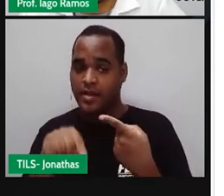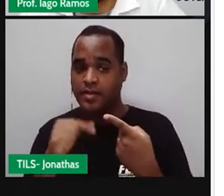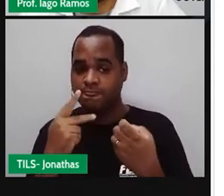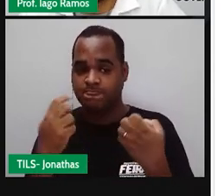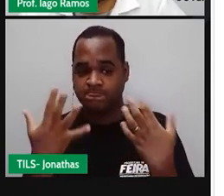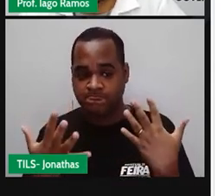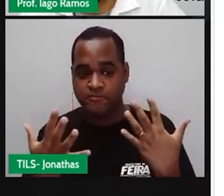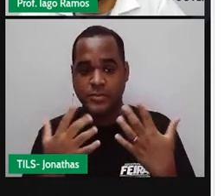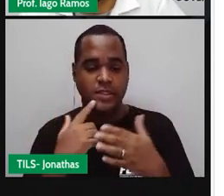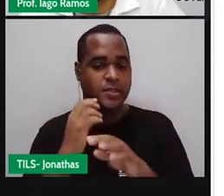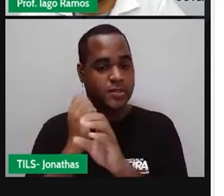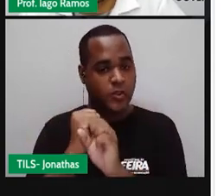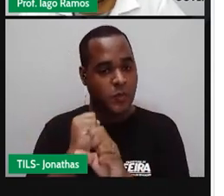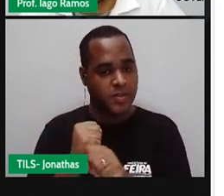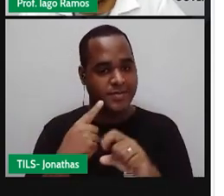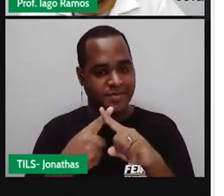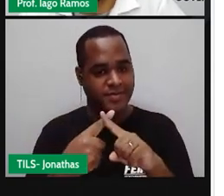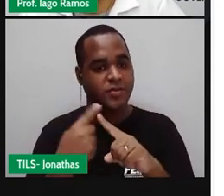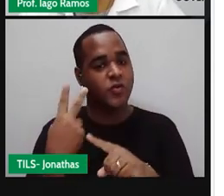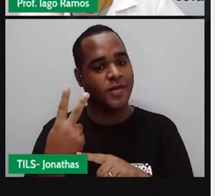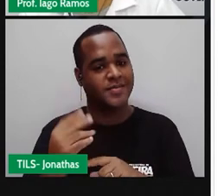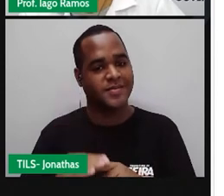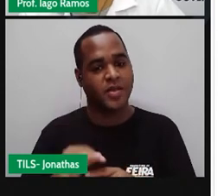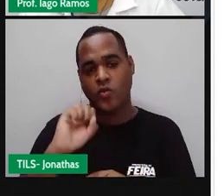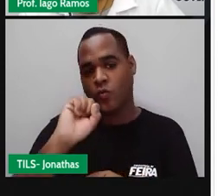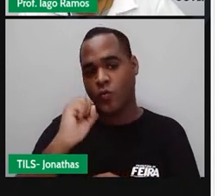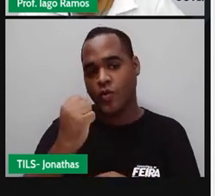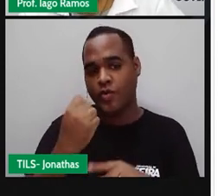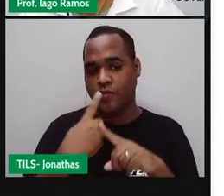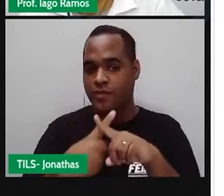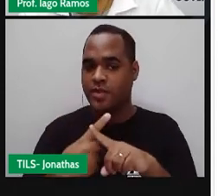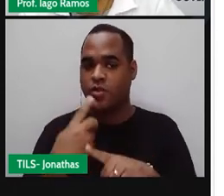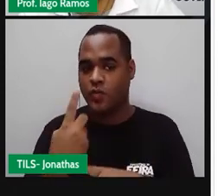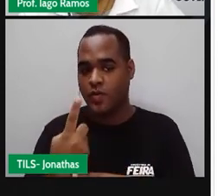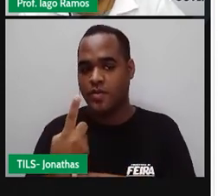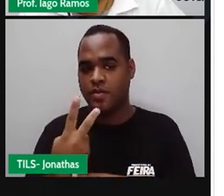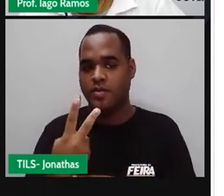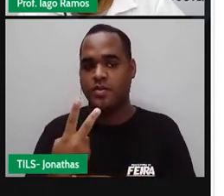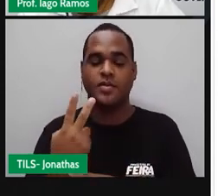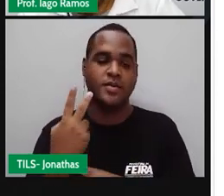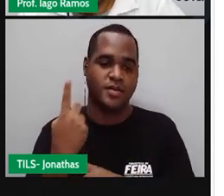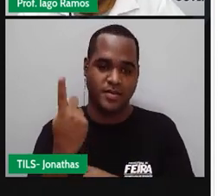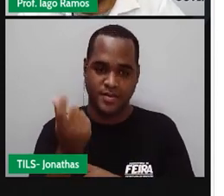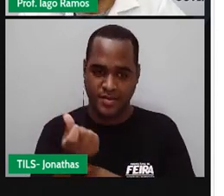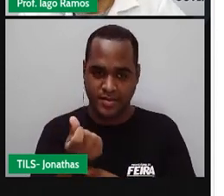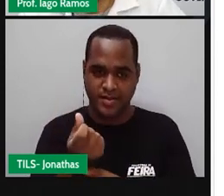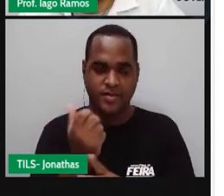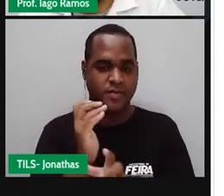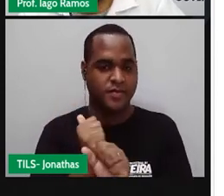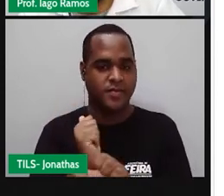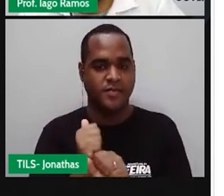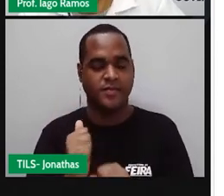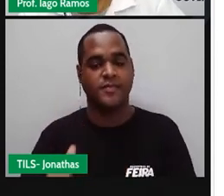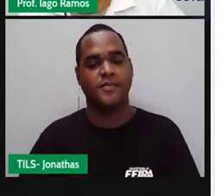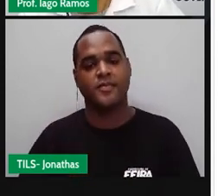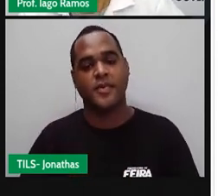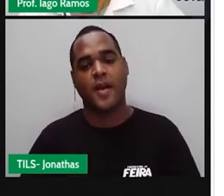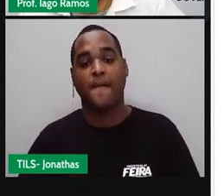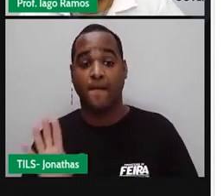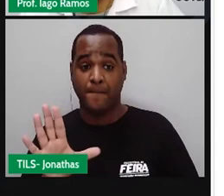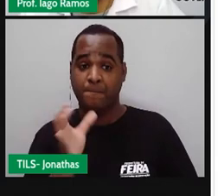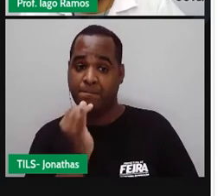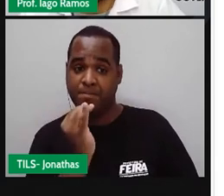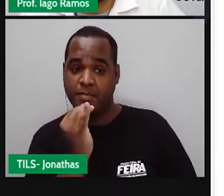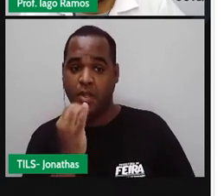só a gente multiplicar por 2 há 8 x 2 16 mas quatro